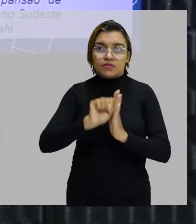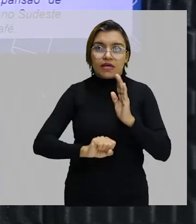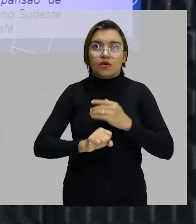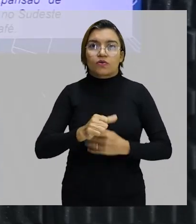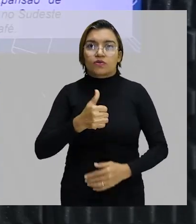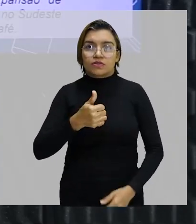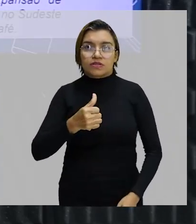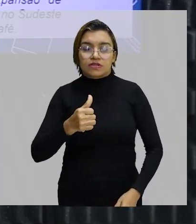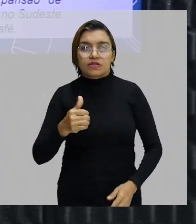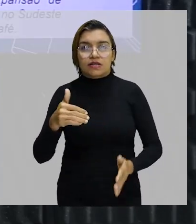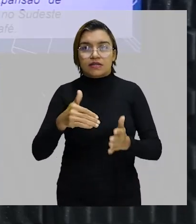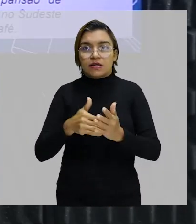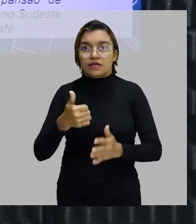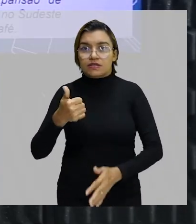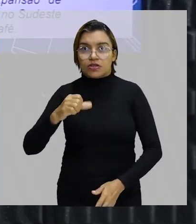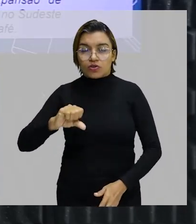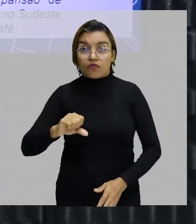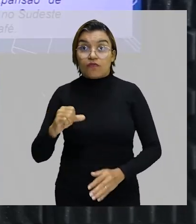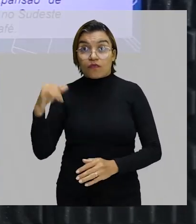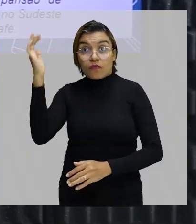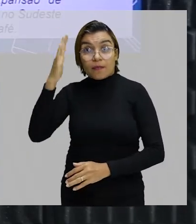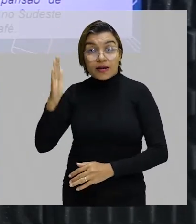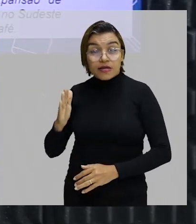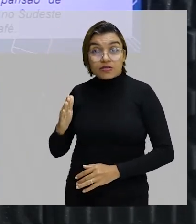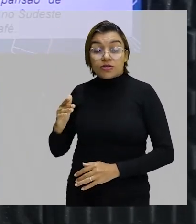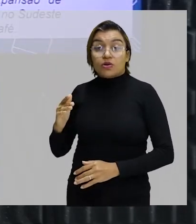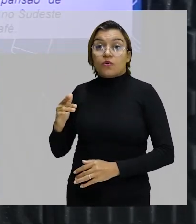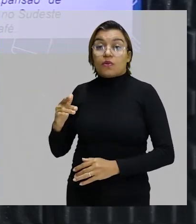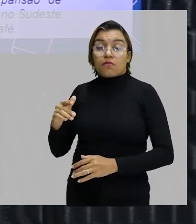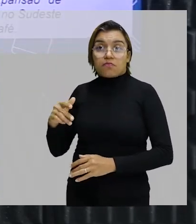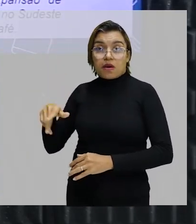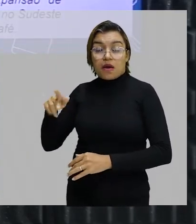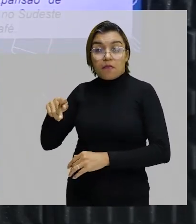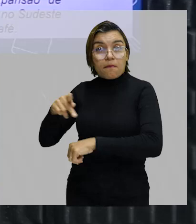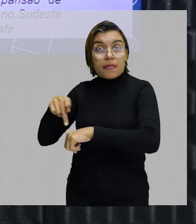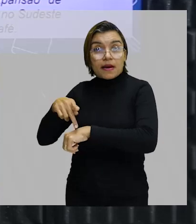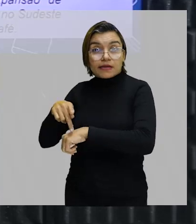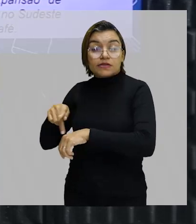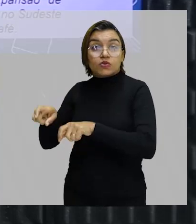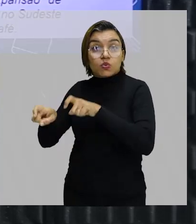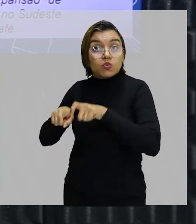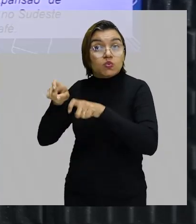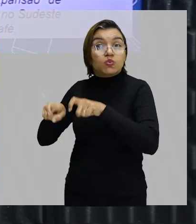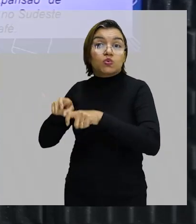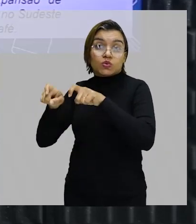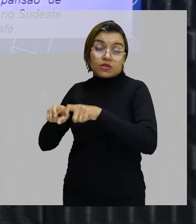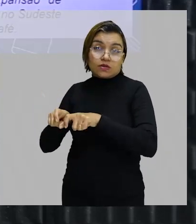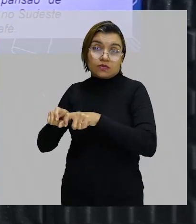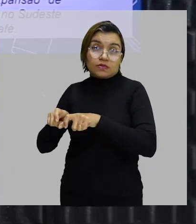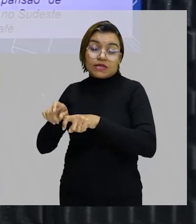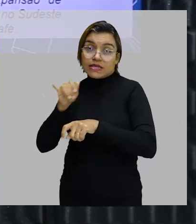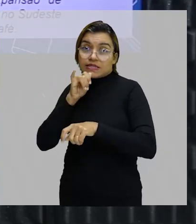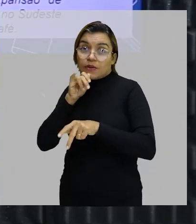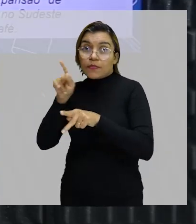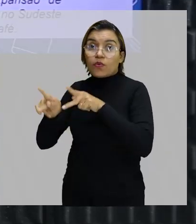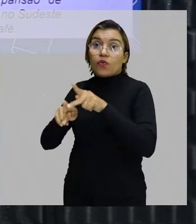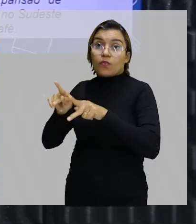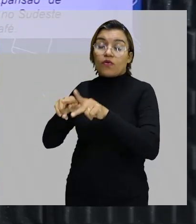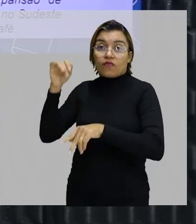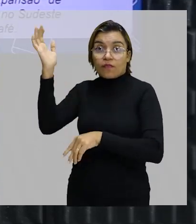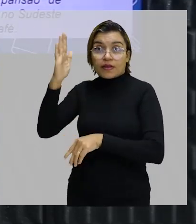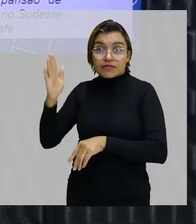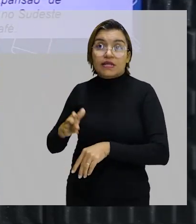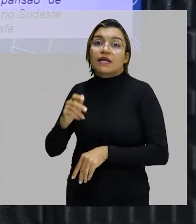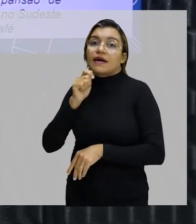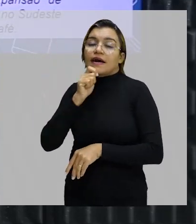o século XIX, o Brasil era um país rural. O que isso significa dizer, Marcos? A maior parte da população brasileira ainda